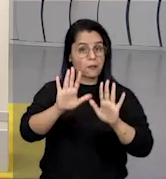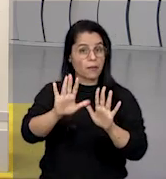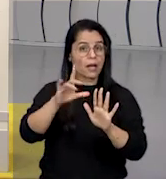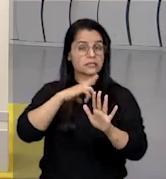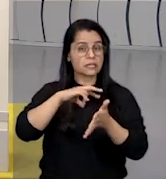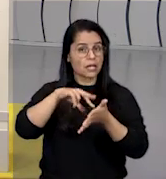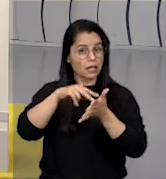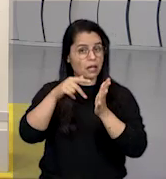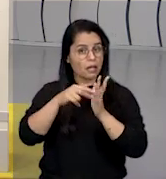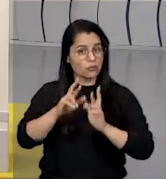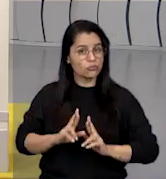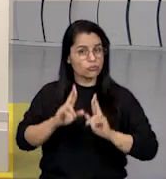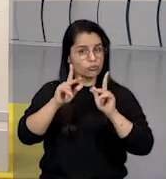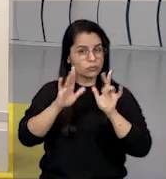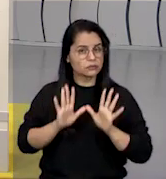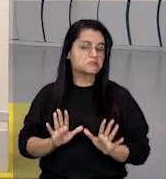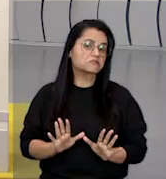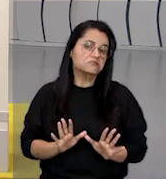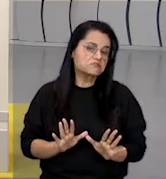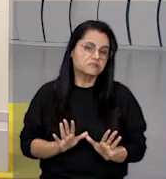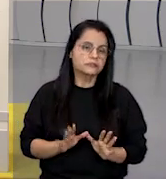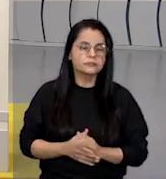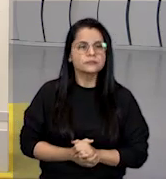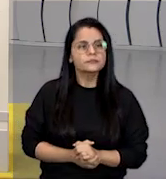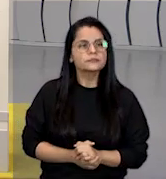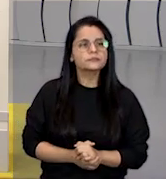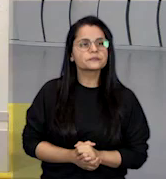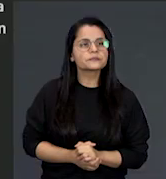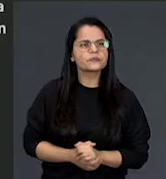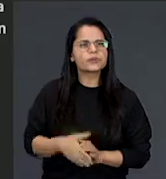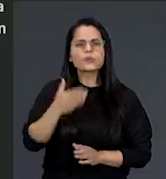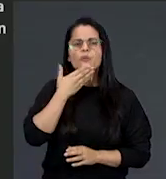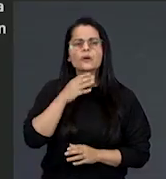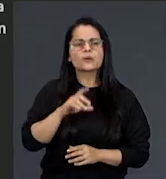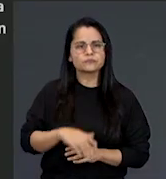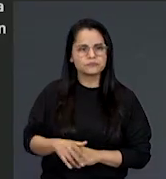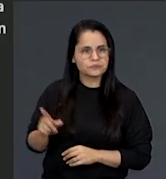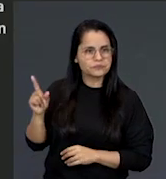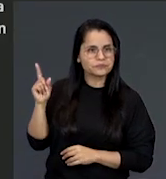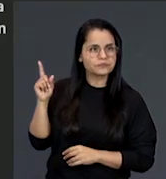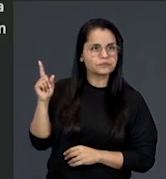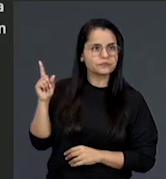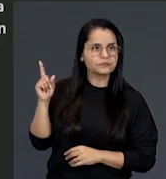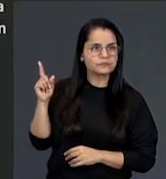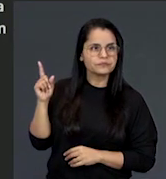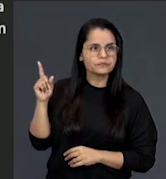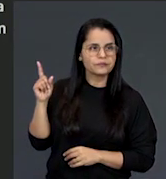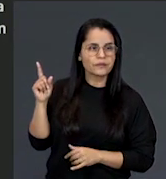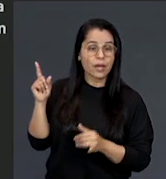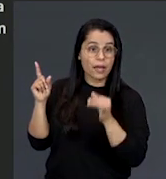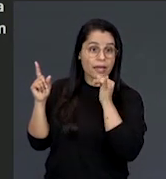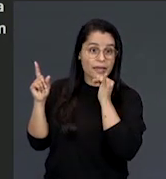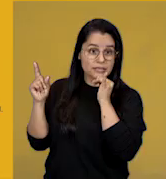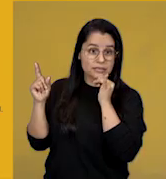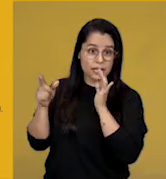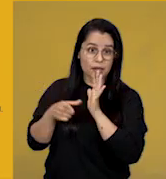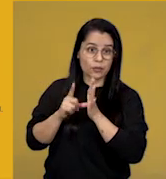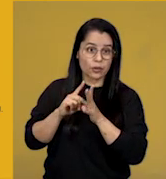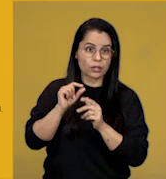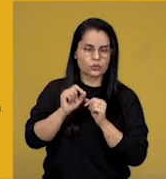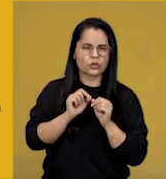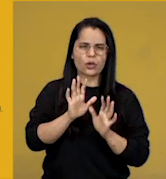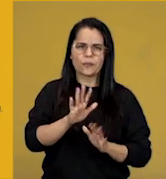são significados diferentes. Que palavras são essas? Bom, eu vou dar um exemplo antes de passar para